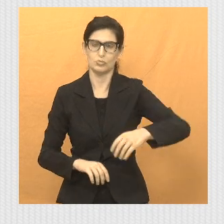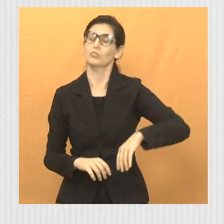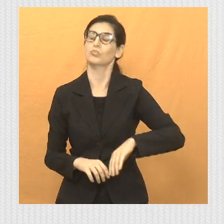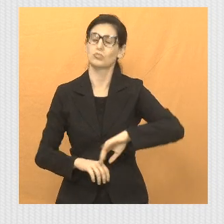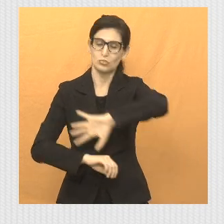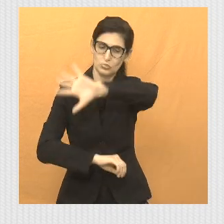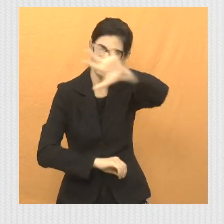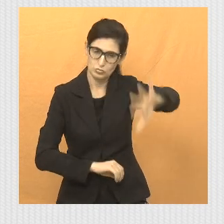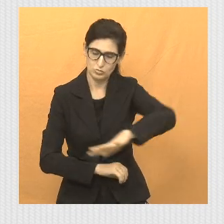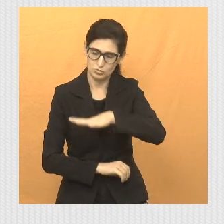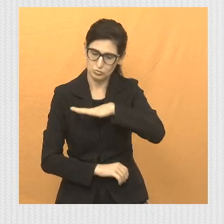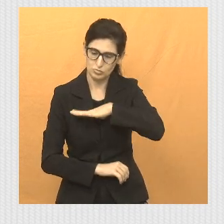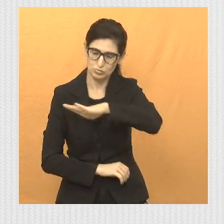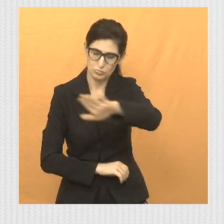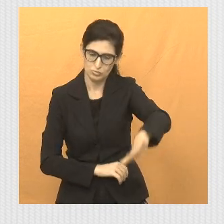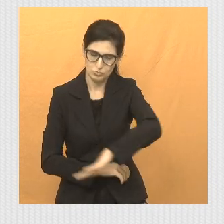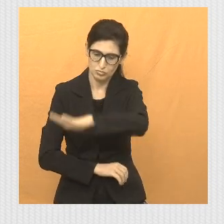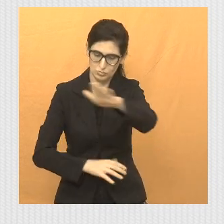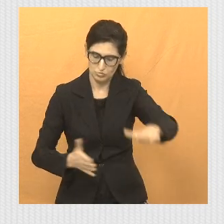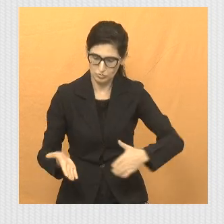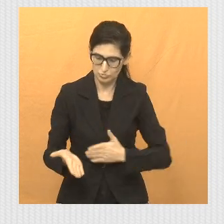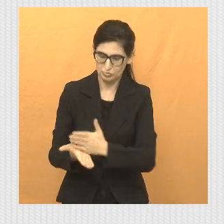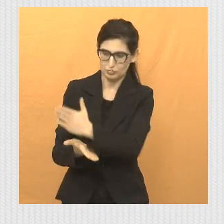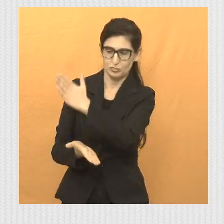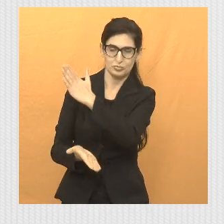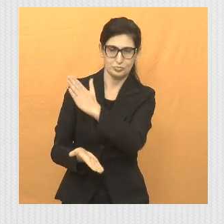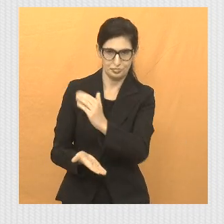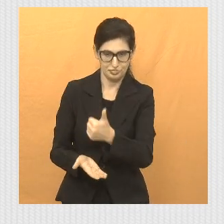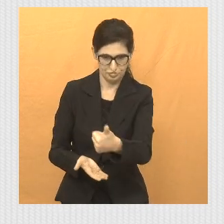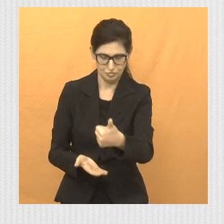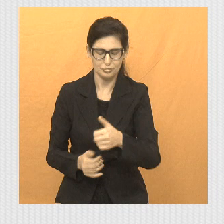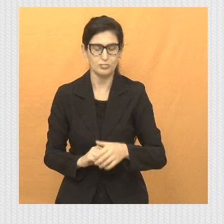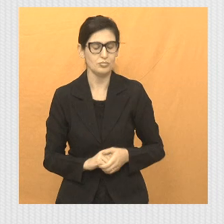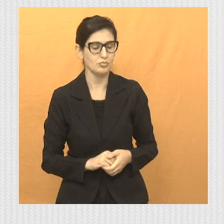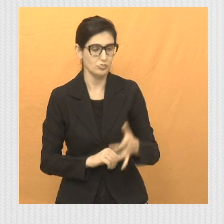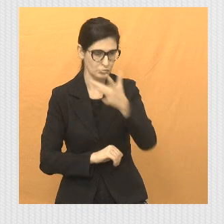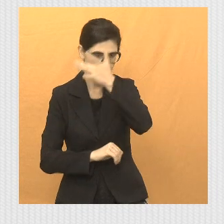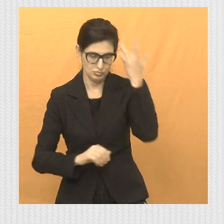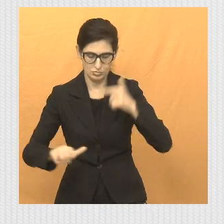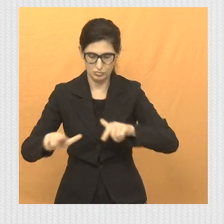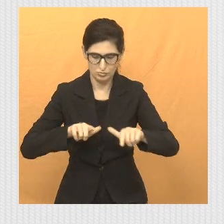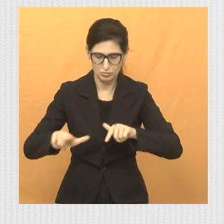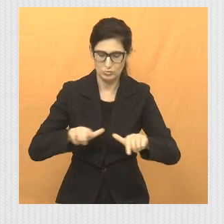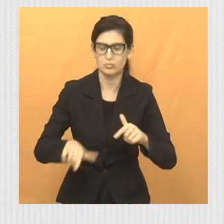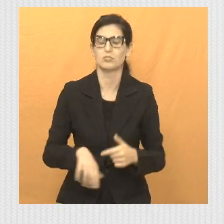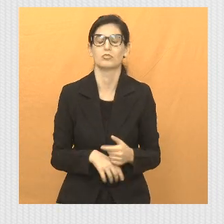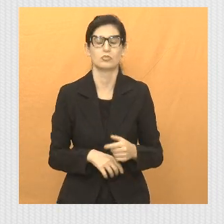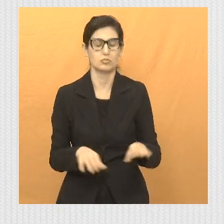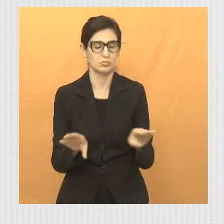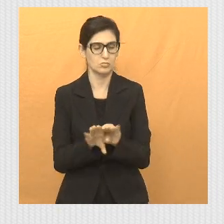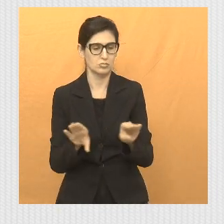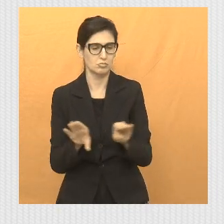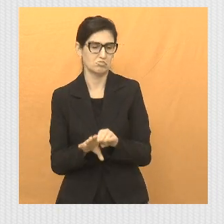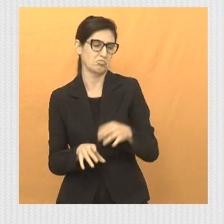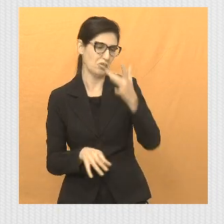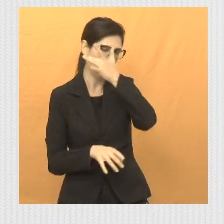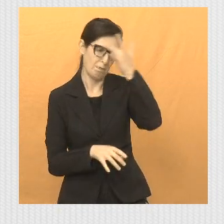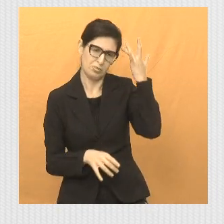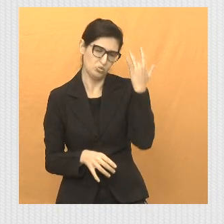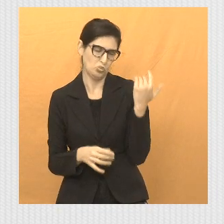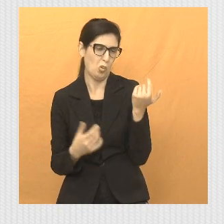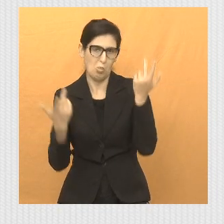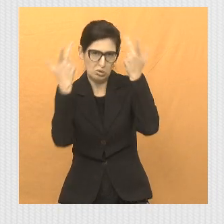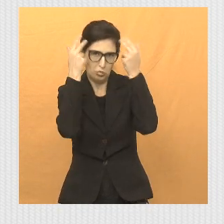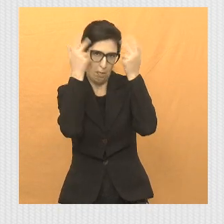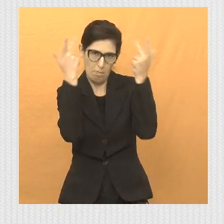regional. Na comissão organizadora, tivemos trabalhadores, gestores e usuários. Pode